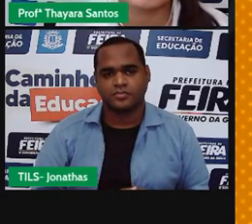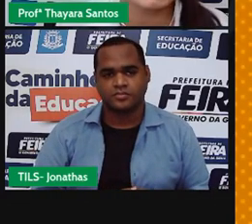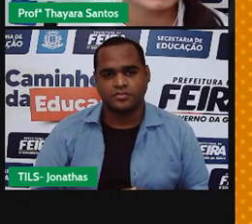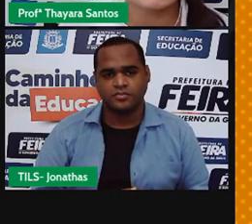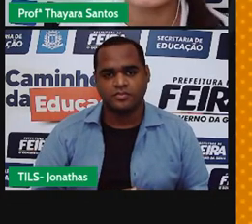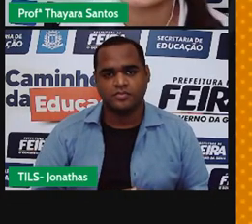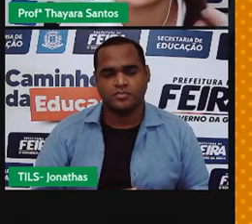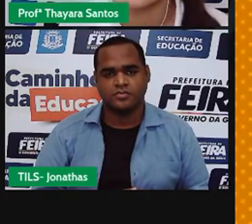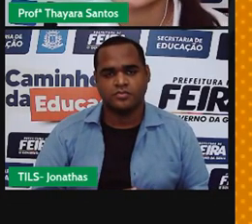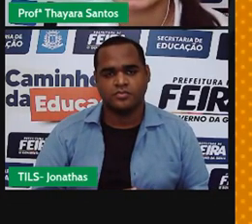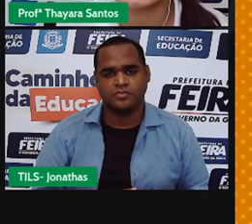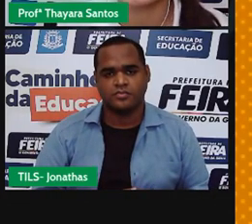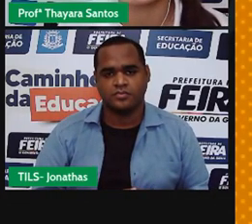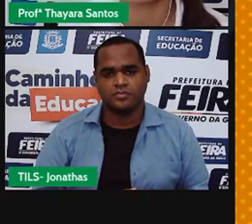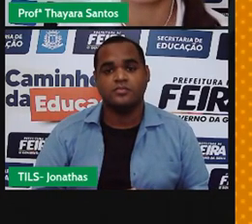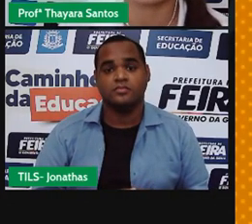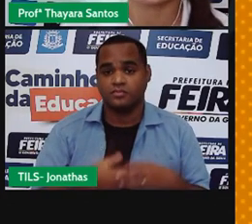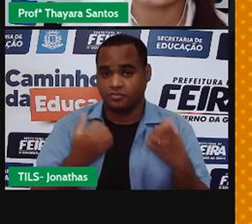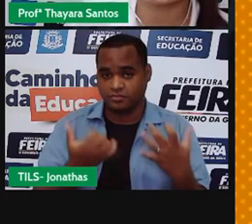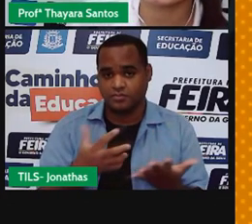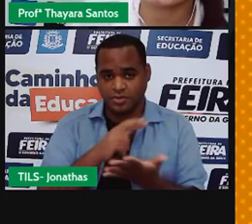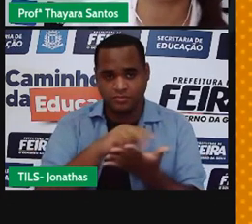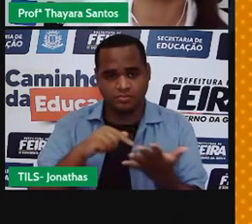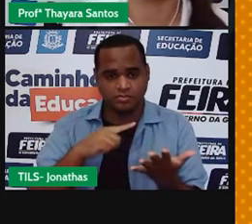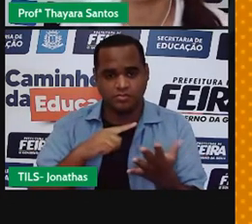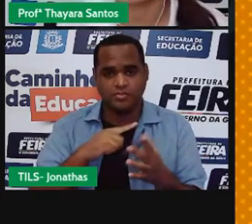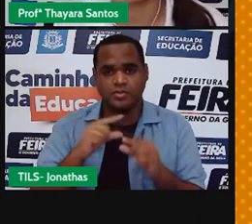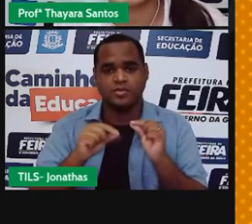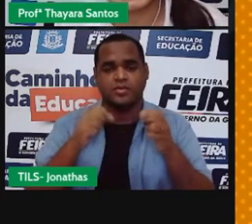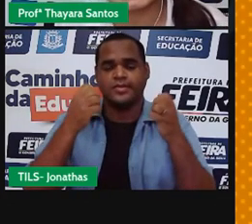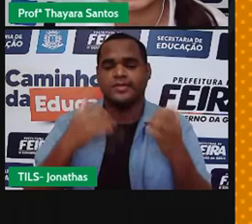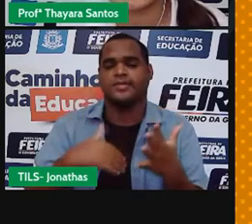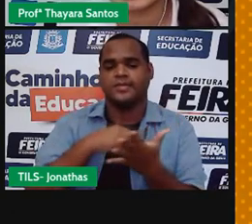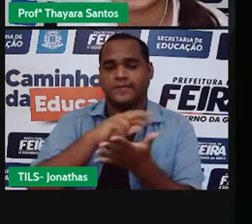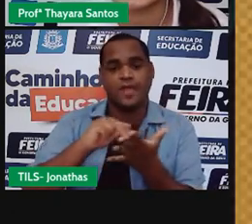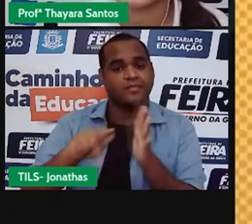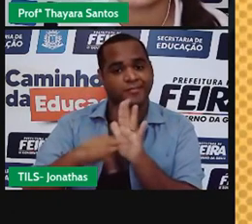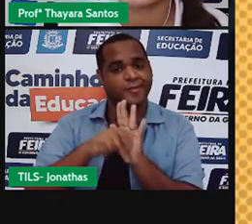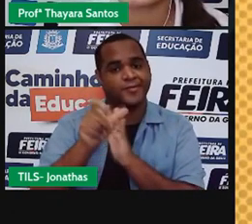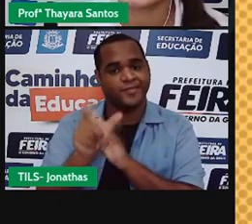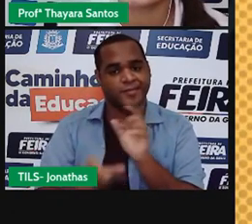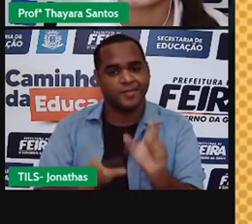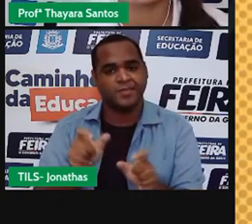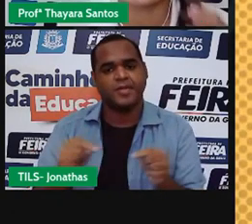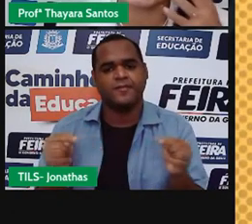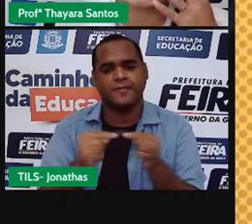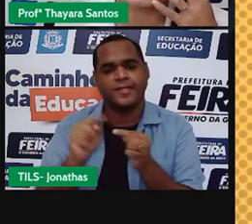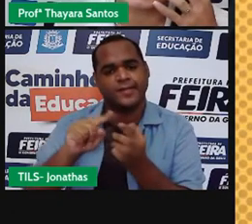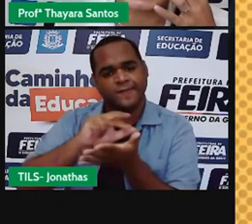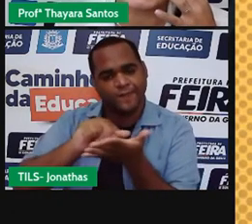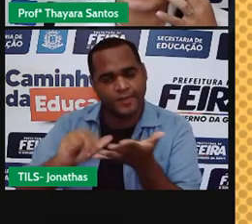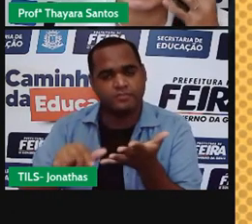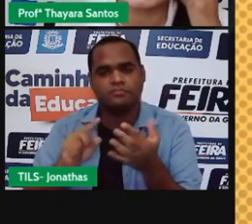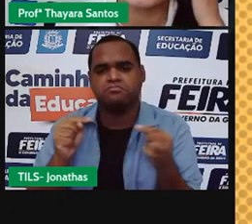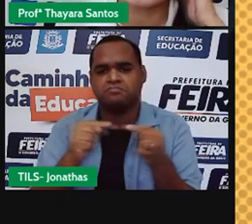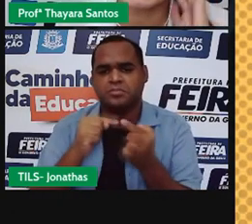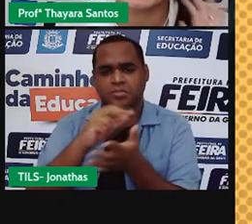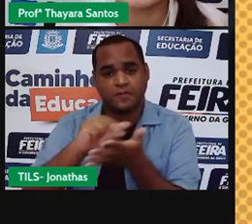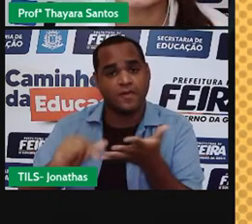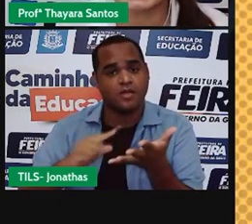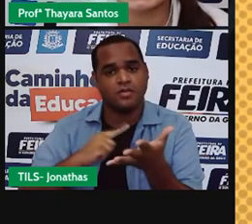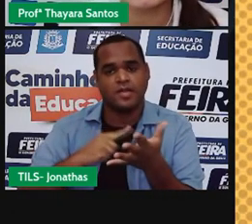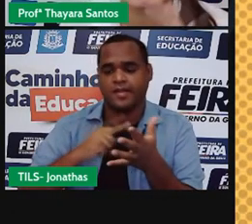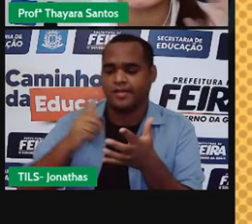E, como a gente já viu, nessas matérias apresentam propriedades gerais e propriedades específicas. As propriedades gerais são aquelas que